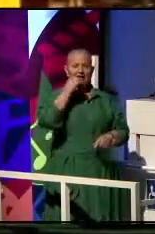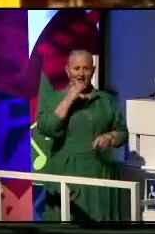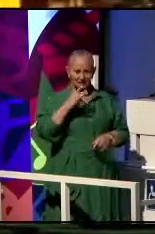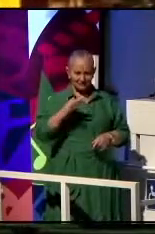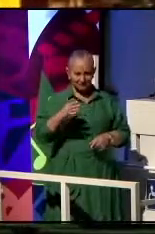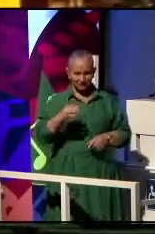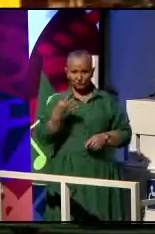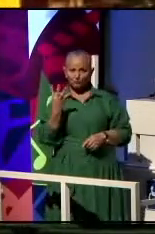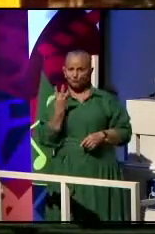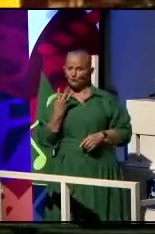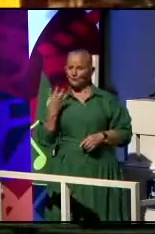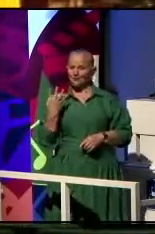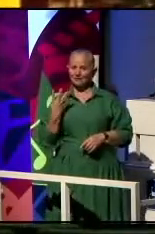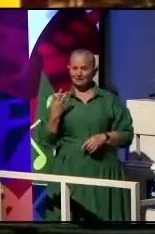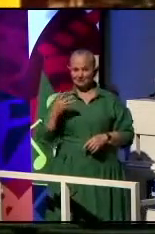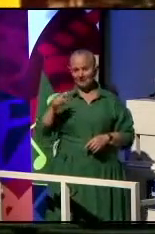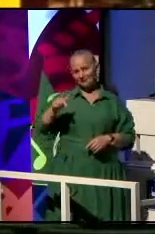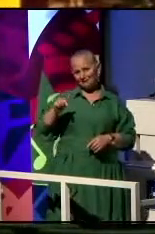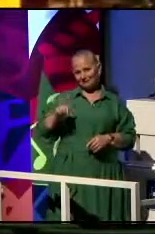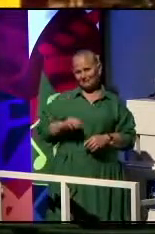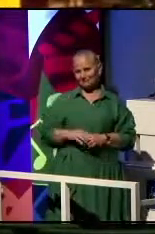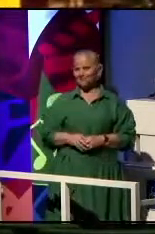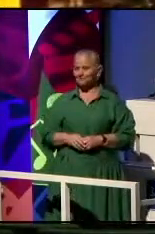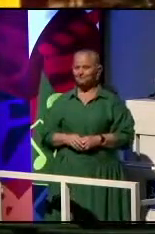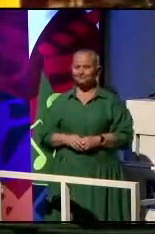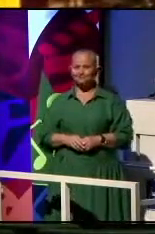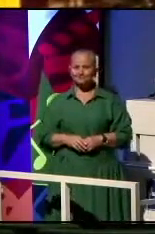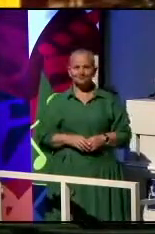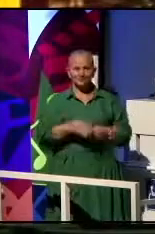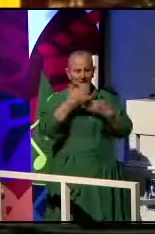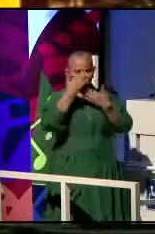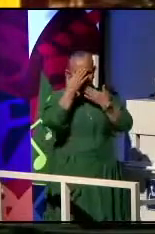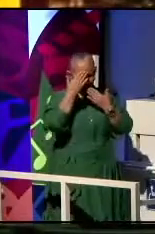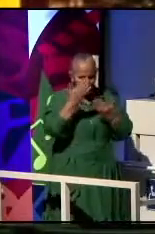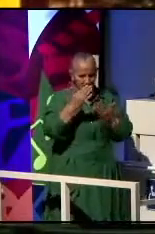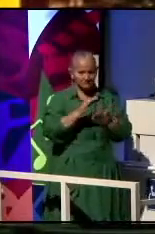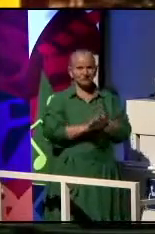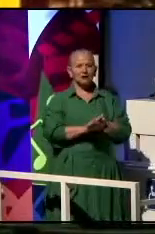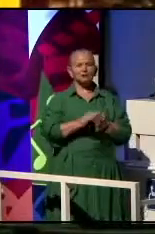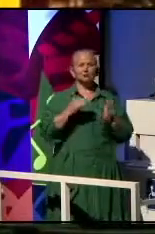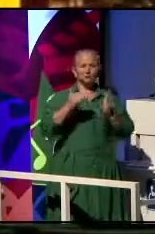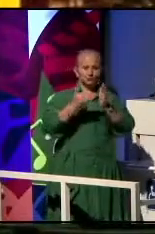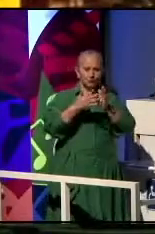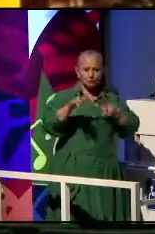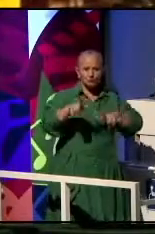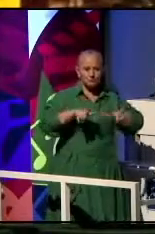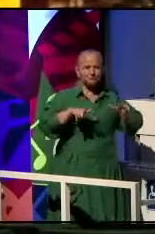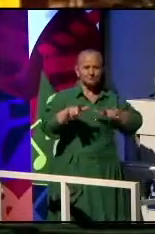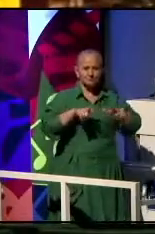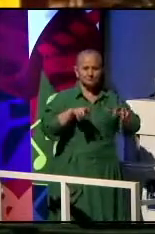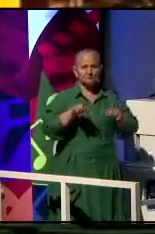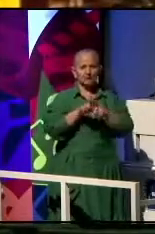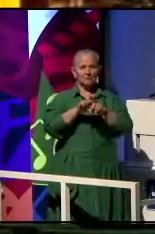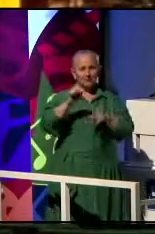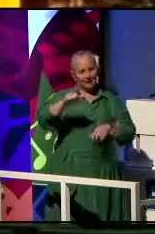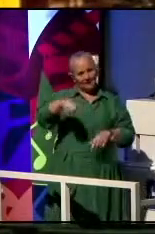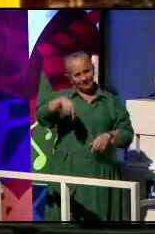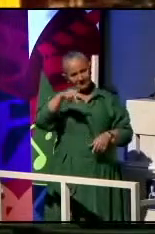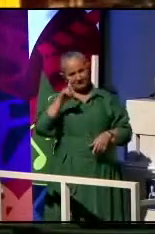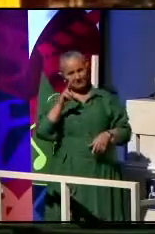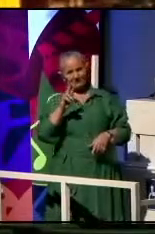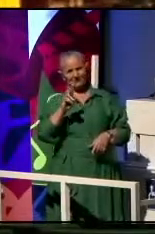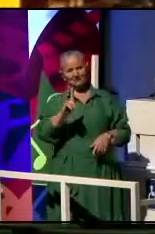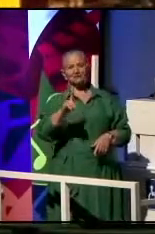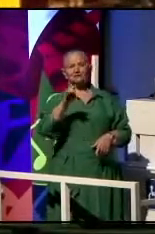conosco aqui no palco. Agradecer mais uma vez aos servidores da Secretaria Municipal de Cultura, em nome do André Fregoni e da Roberta